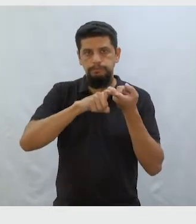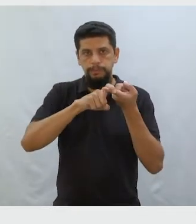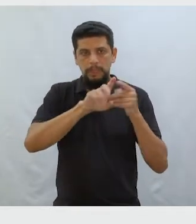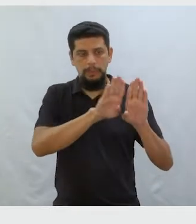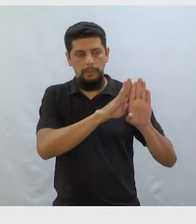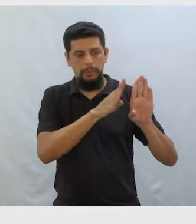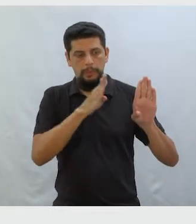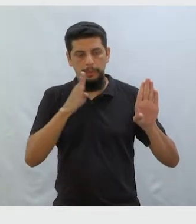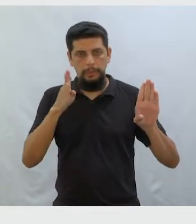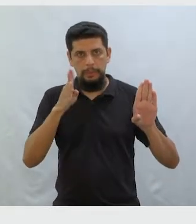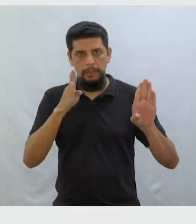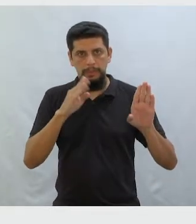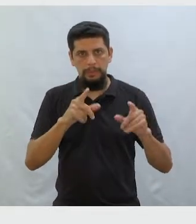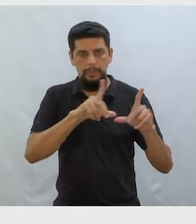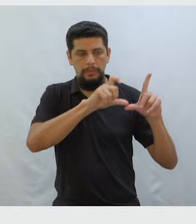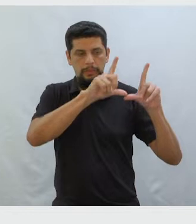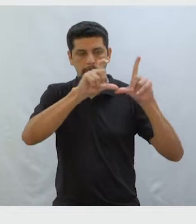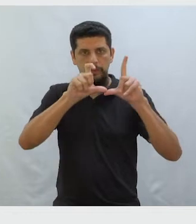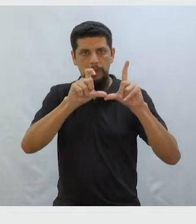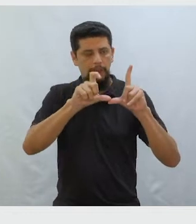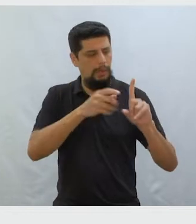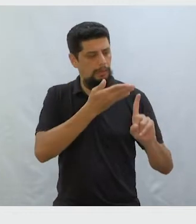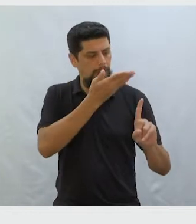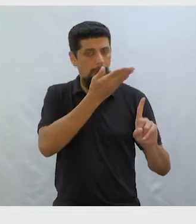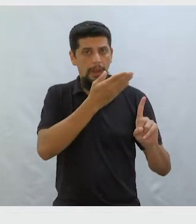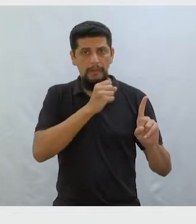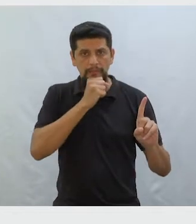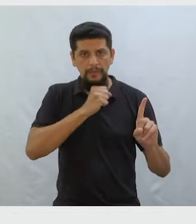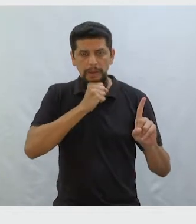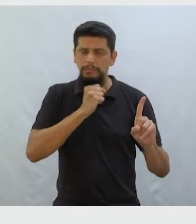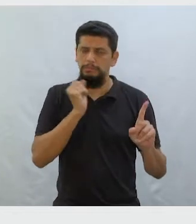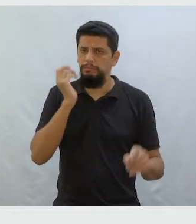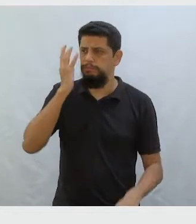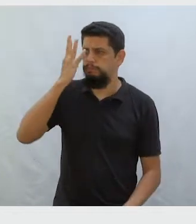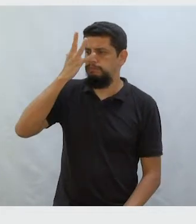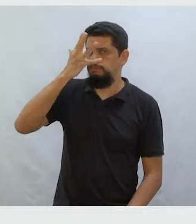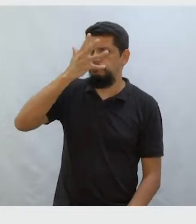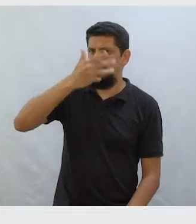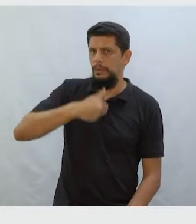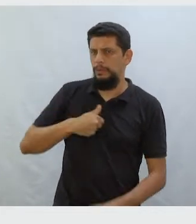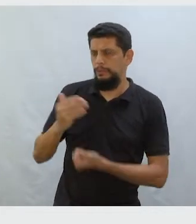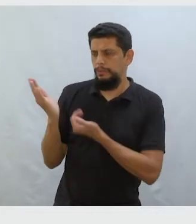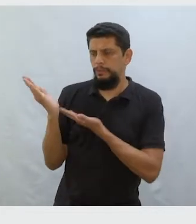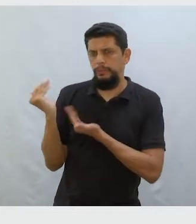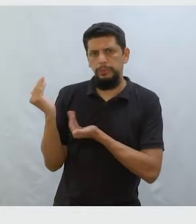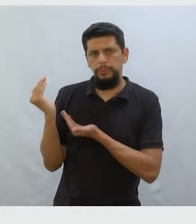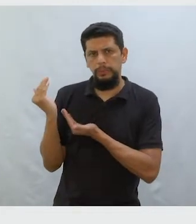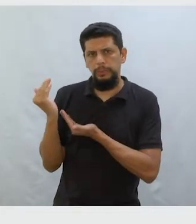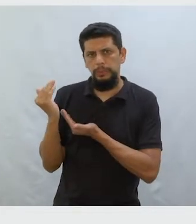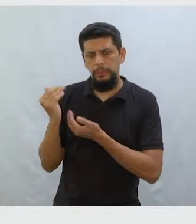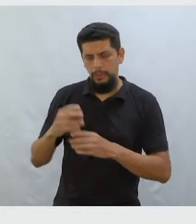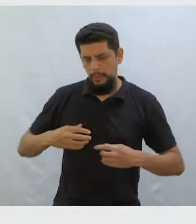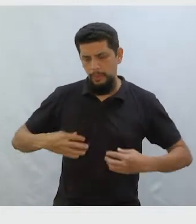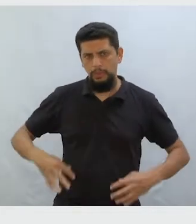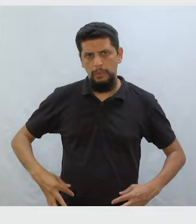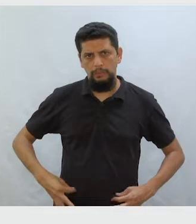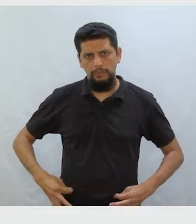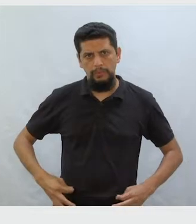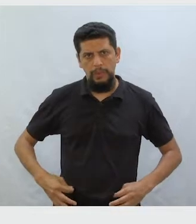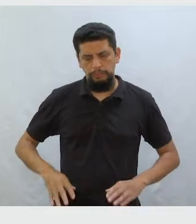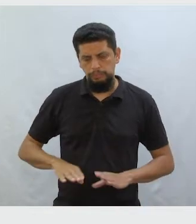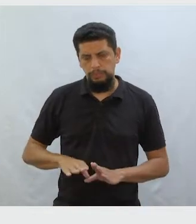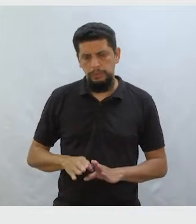parede estava o retrato de sua avó tão bonita moça num lindo vestido